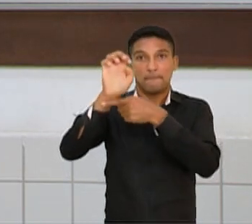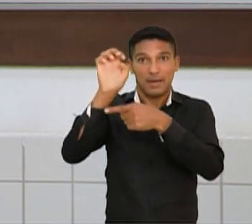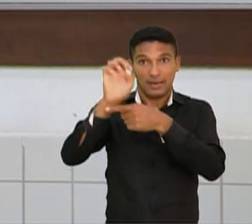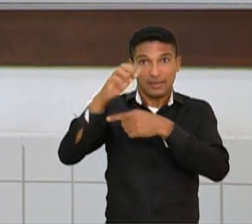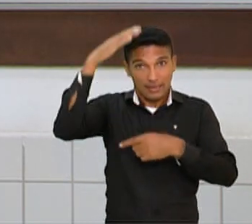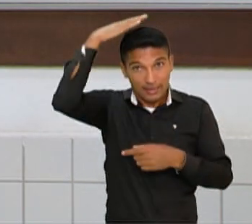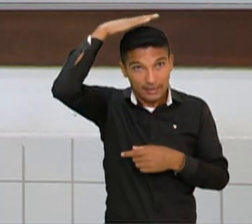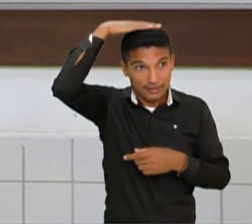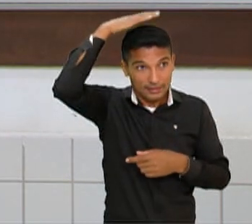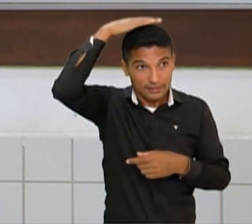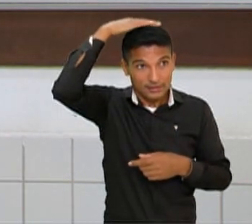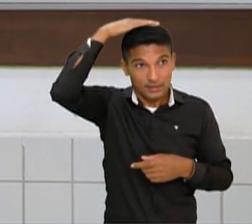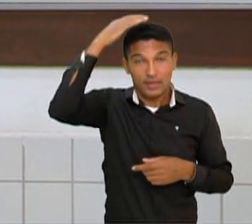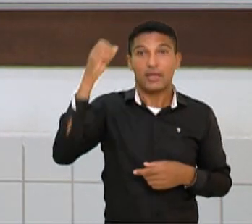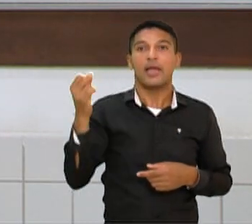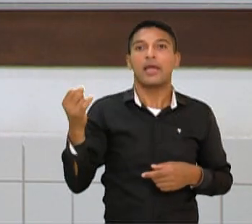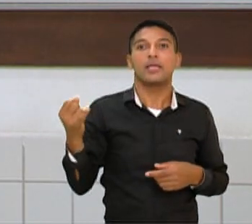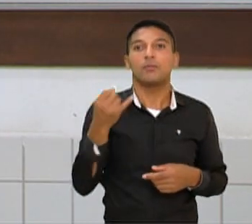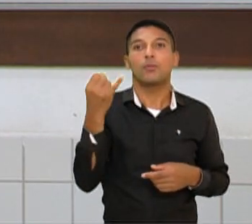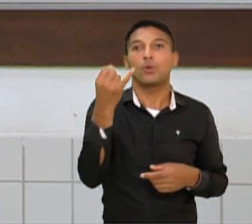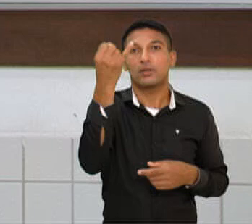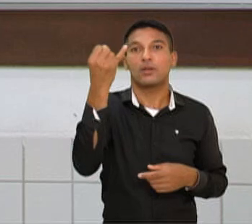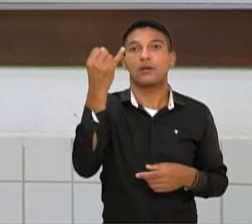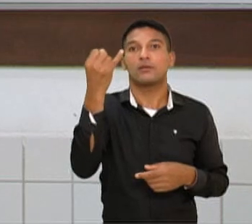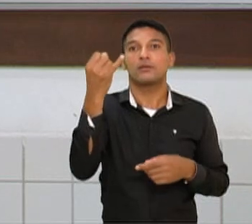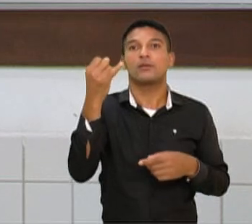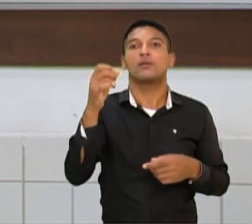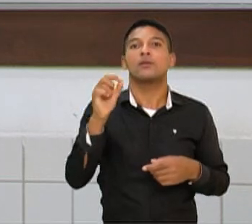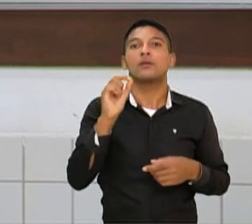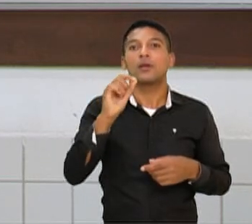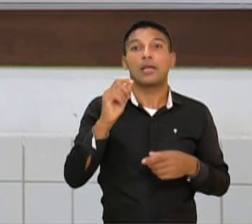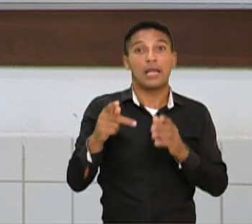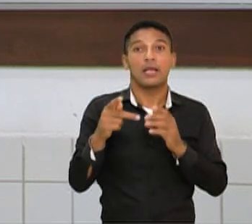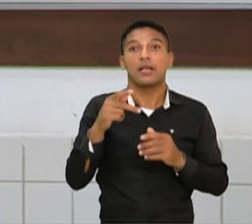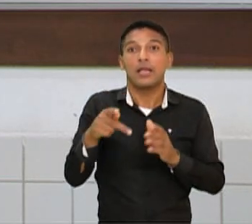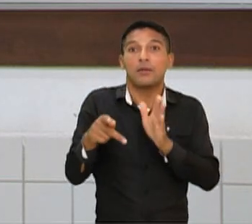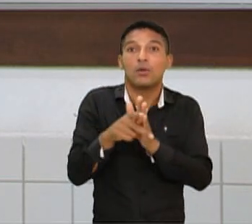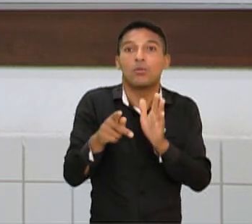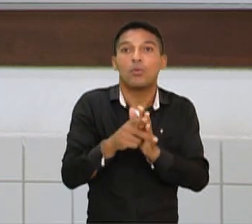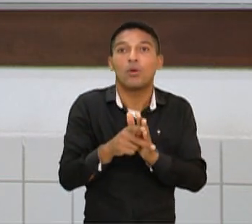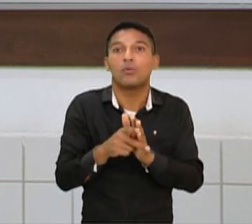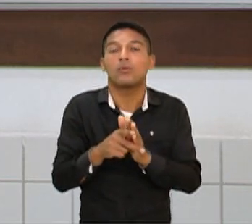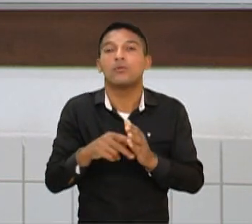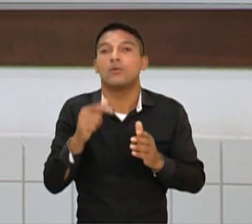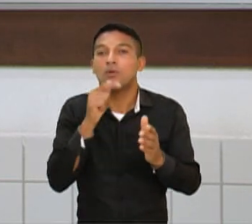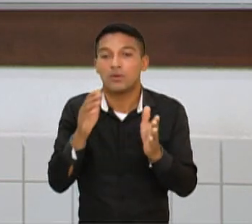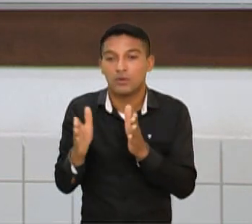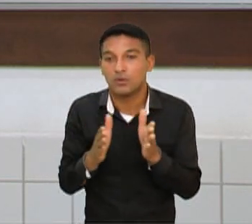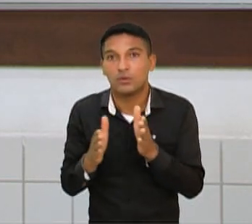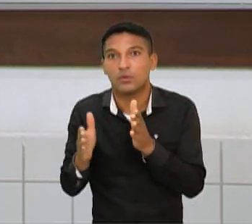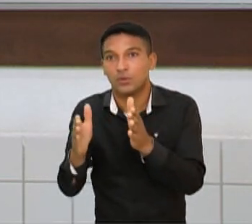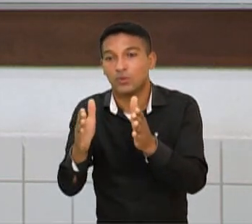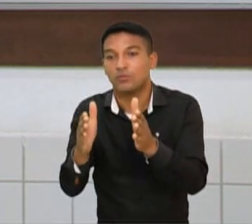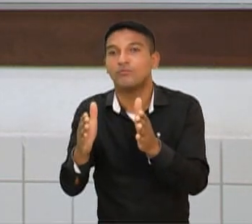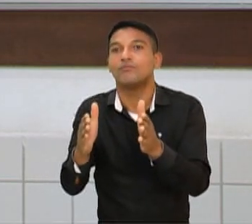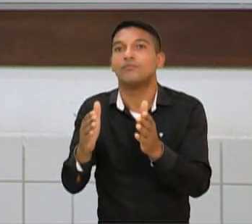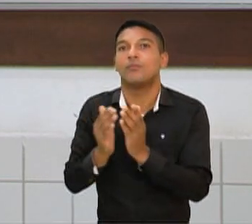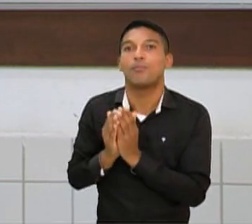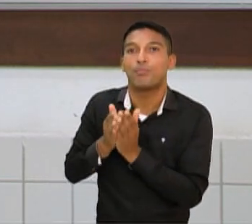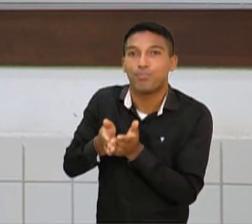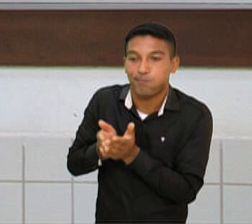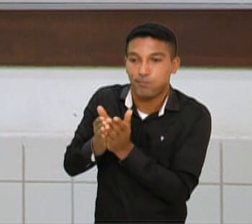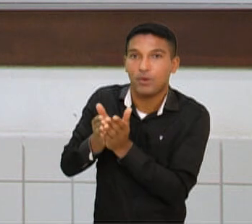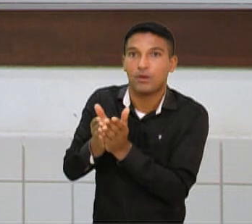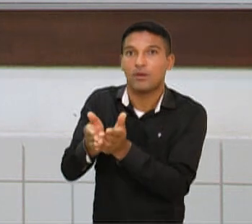Paraná nos dá uma importante hidrovia, uma veia de transporte diferenciada, saindo um pouco do rodoviário, que é a